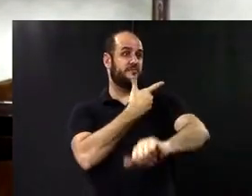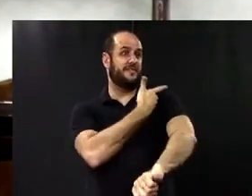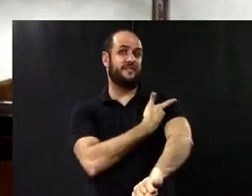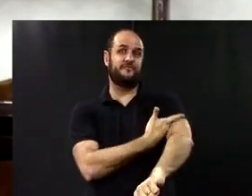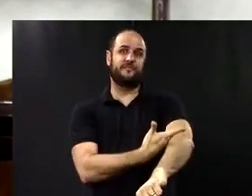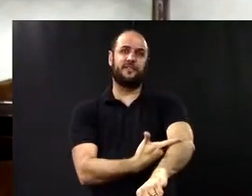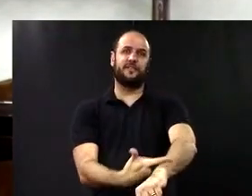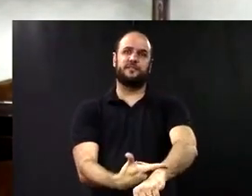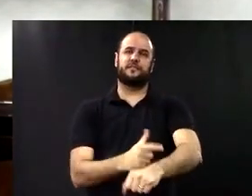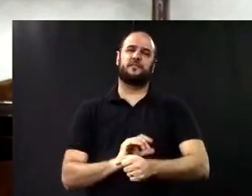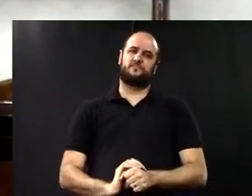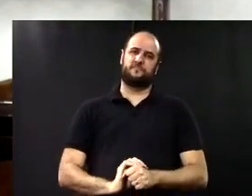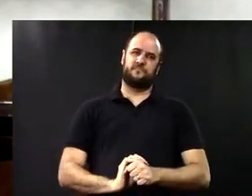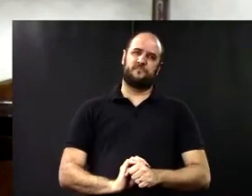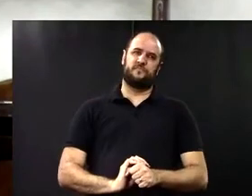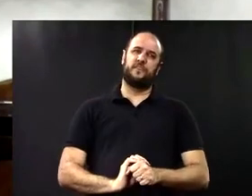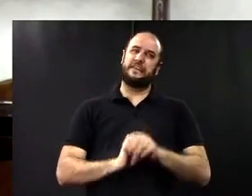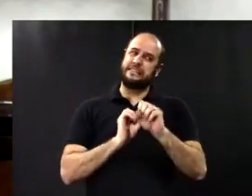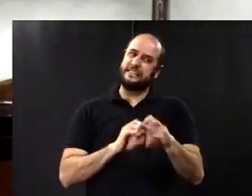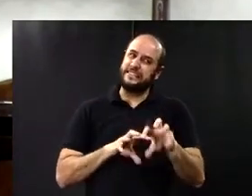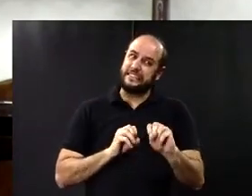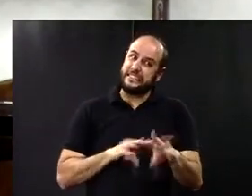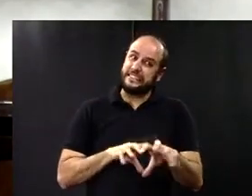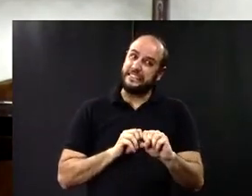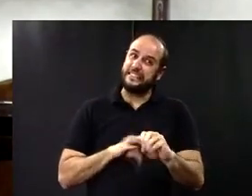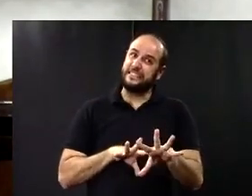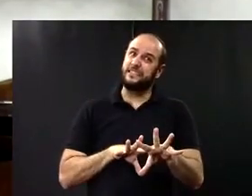educação, para a instrução.